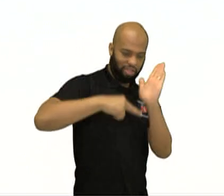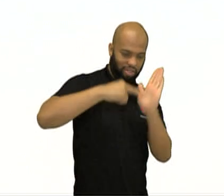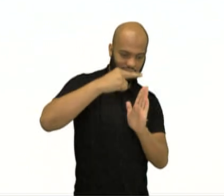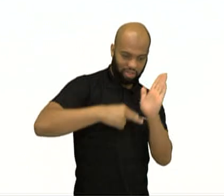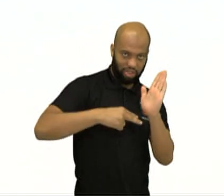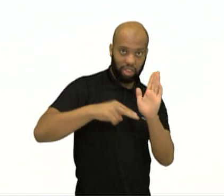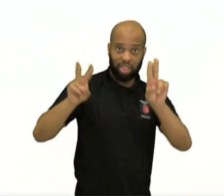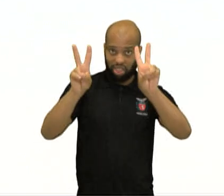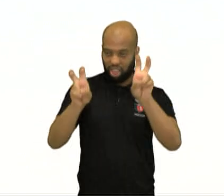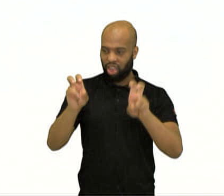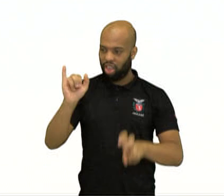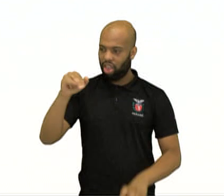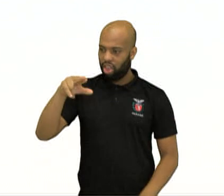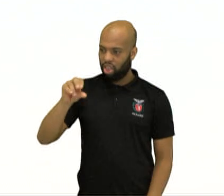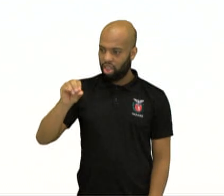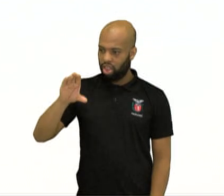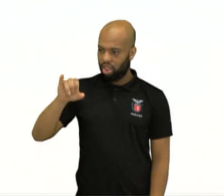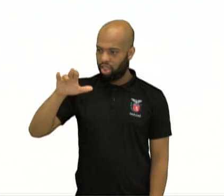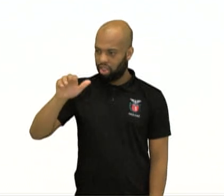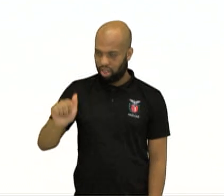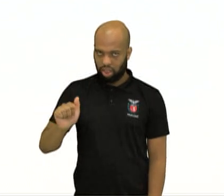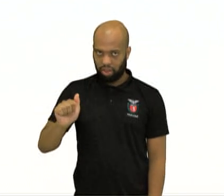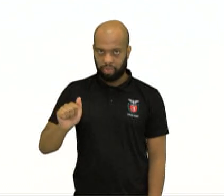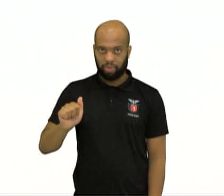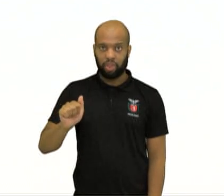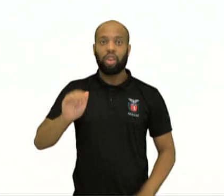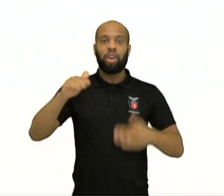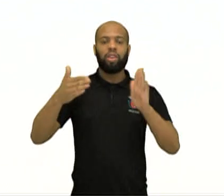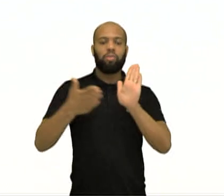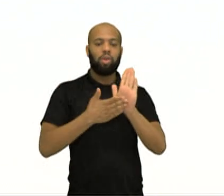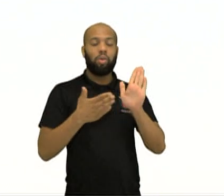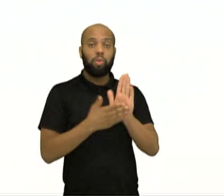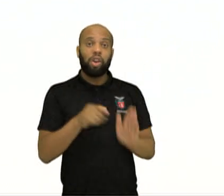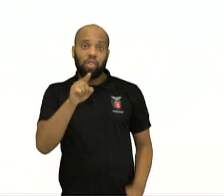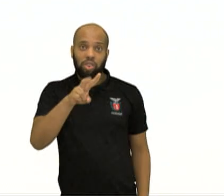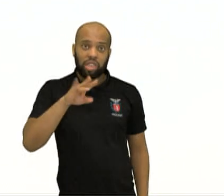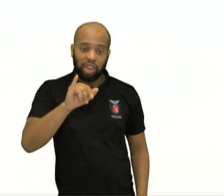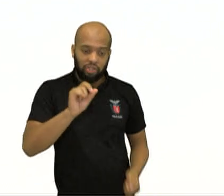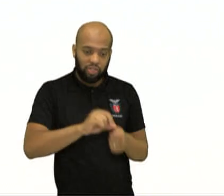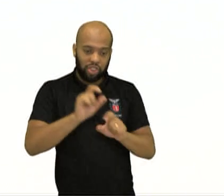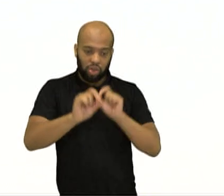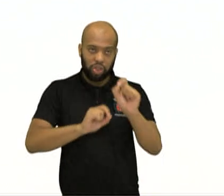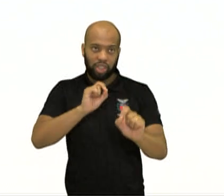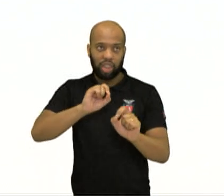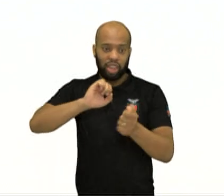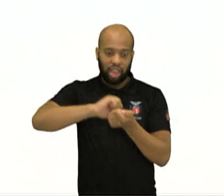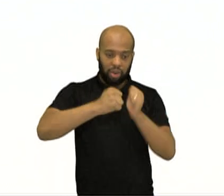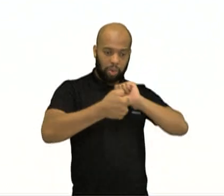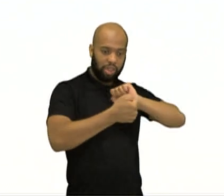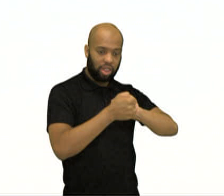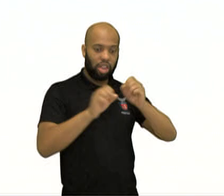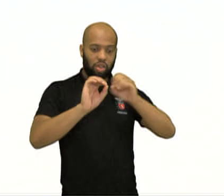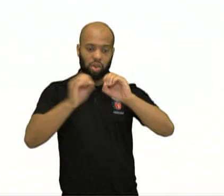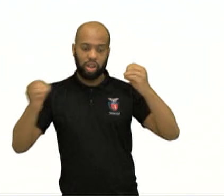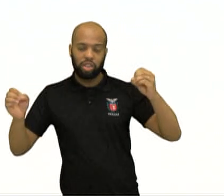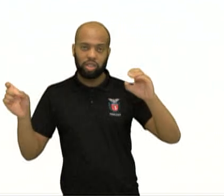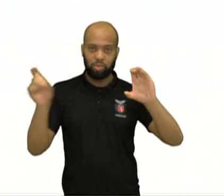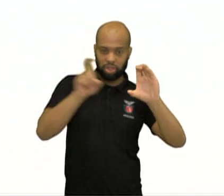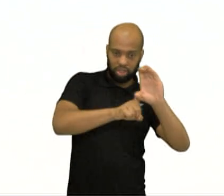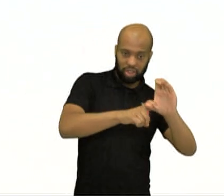Inocência de Toné. A proposta é que você vai transformar esse trechinho numa oração